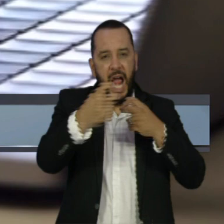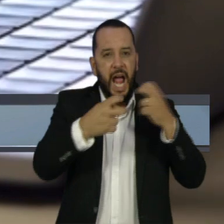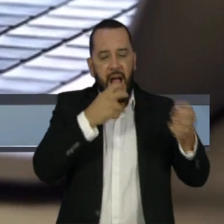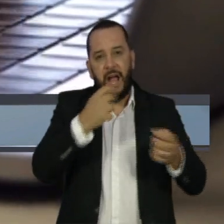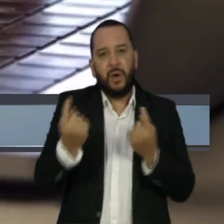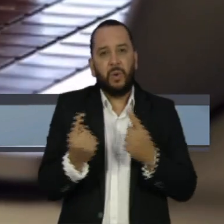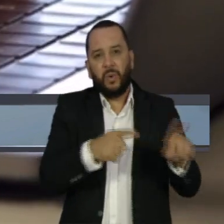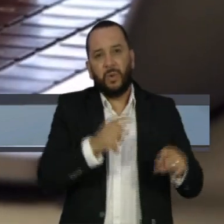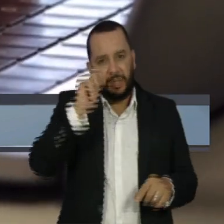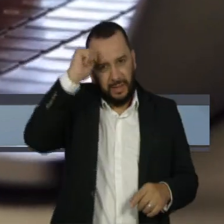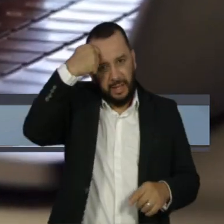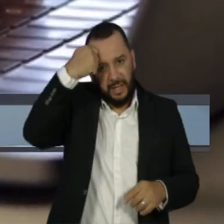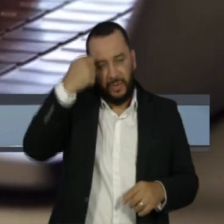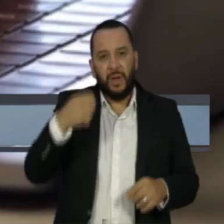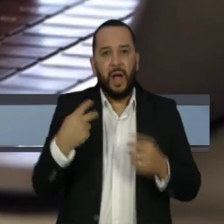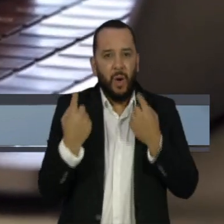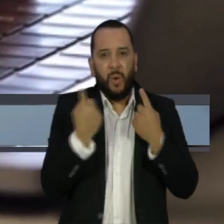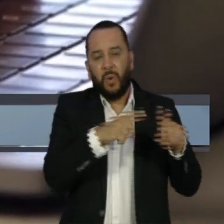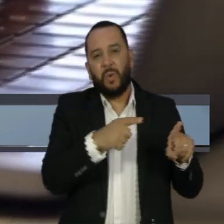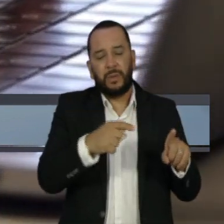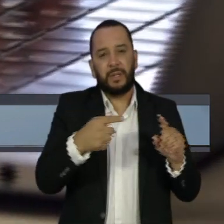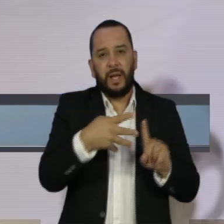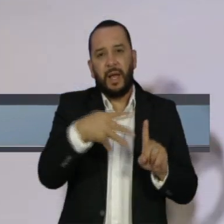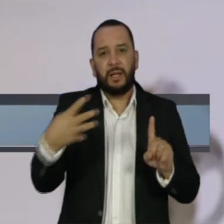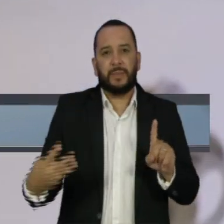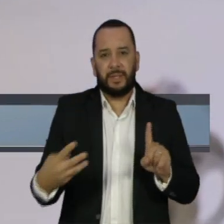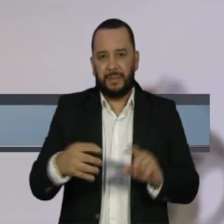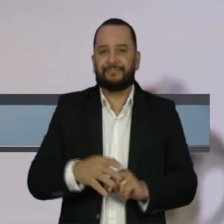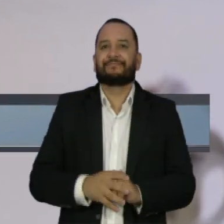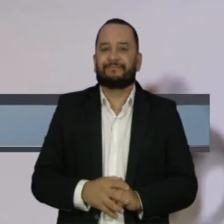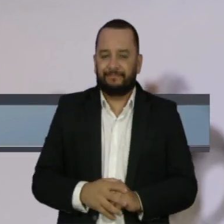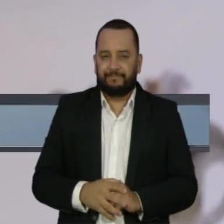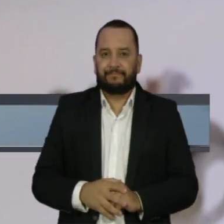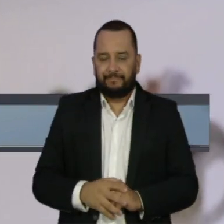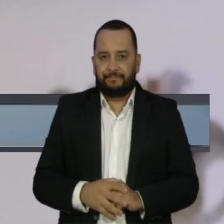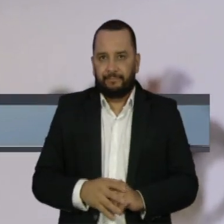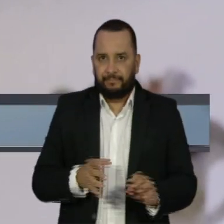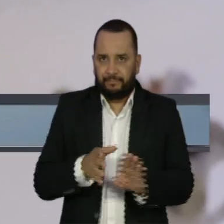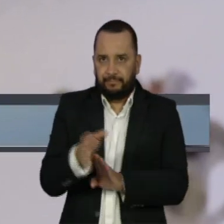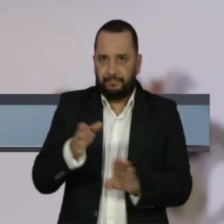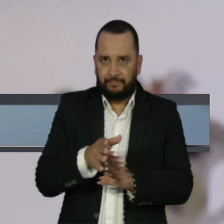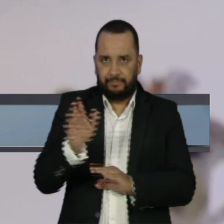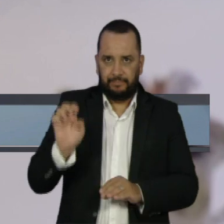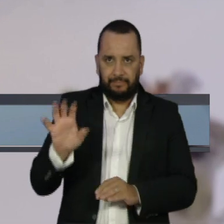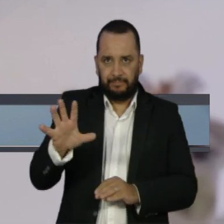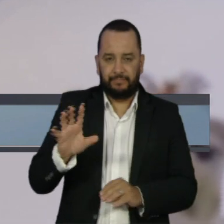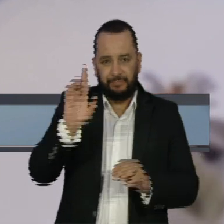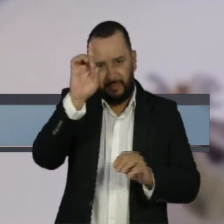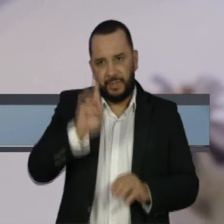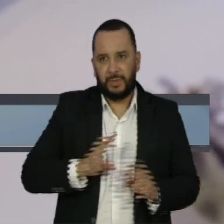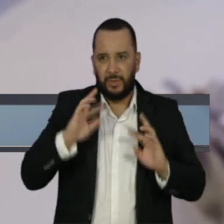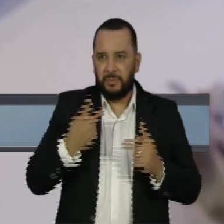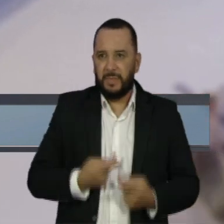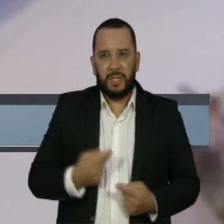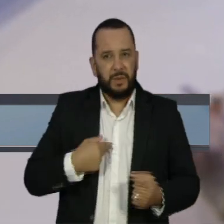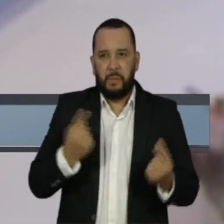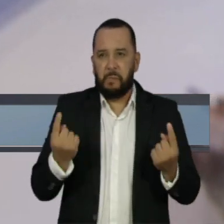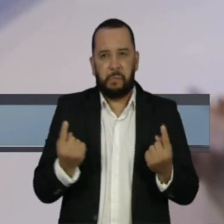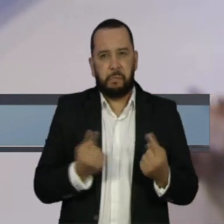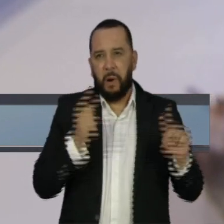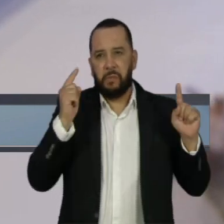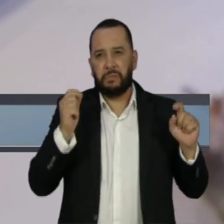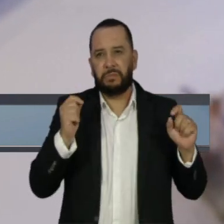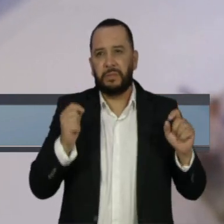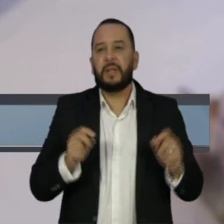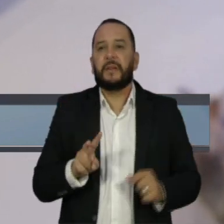contra a comunidade Negra e LGBT que ia mais o Conselho Estadual de direitos humanos repudiou a ação e